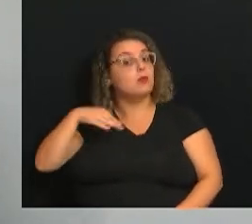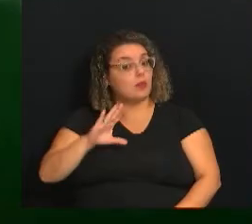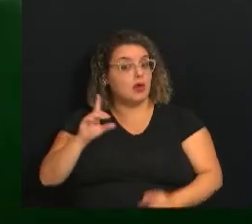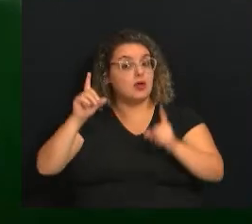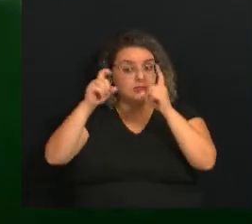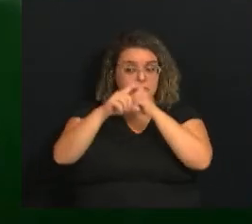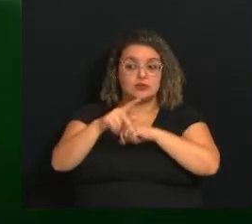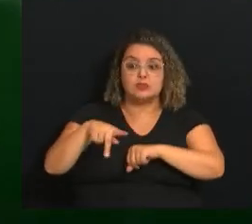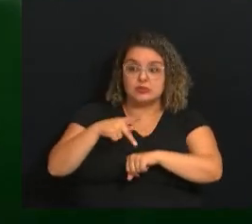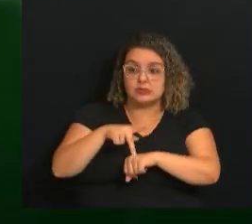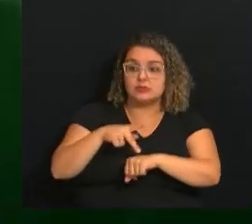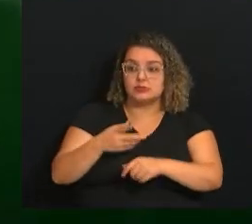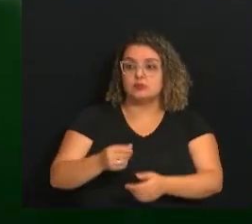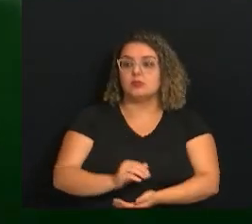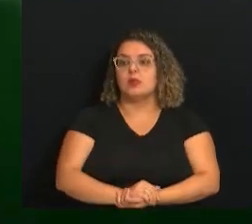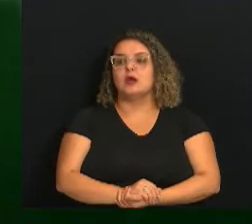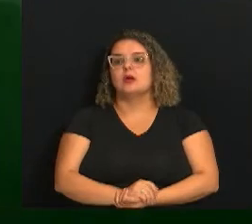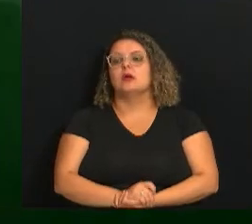né?